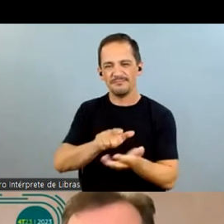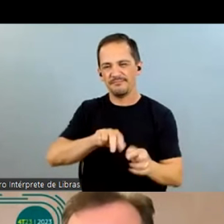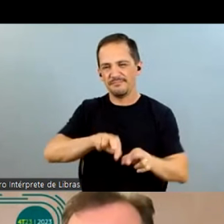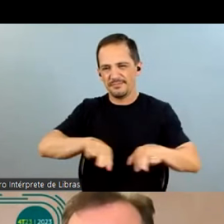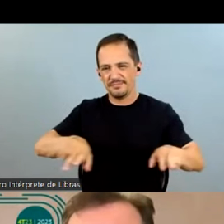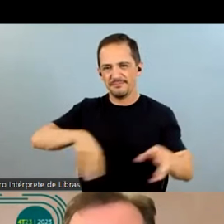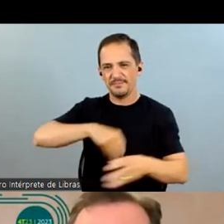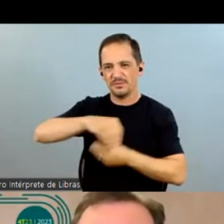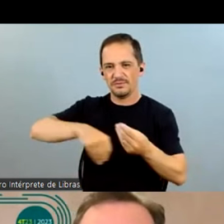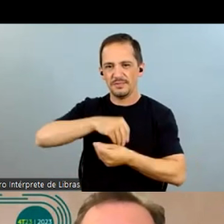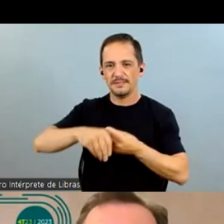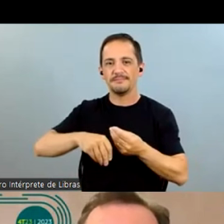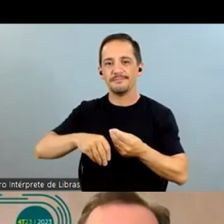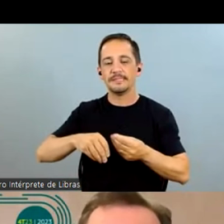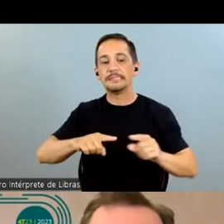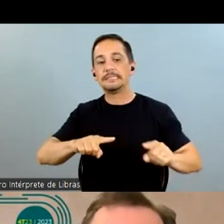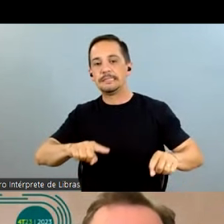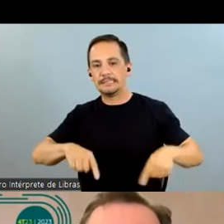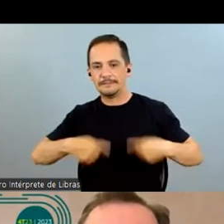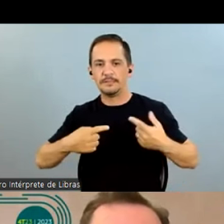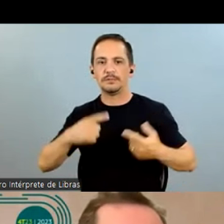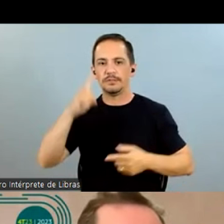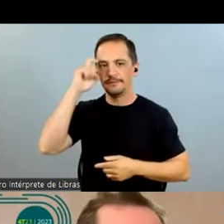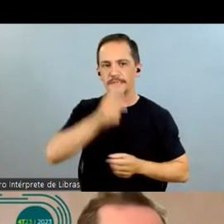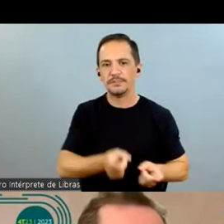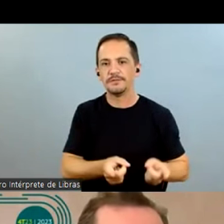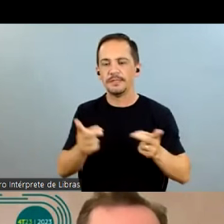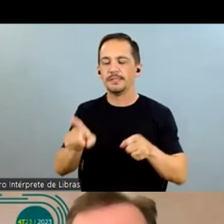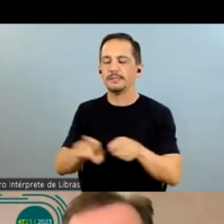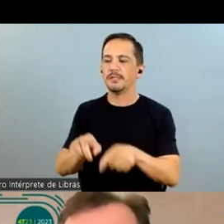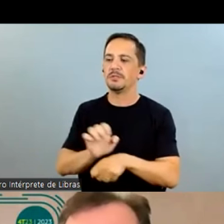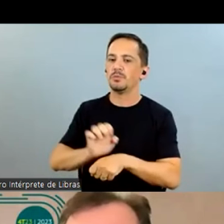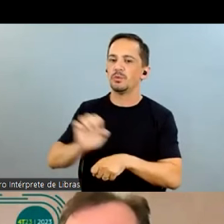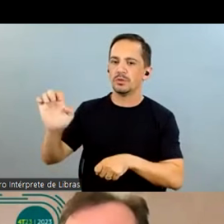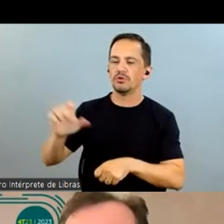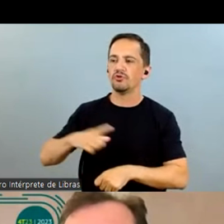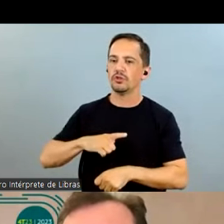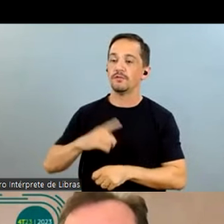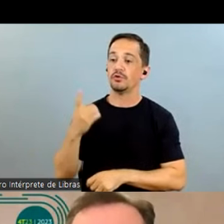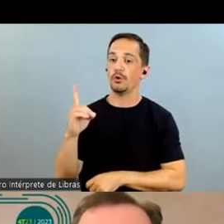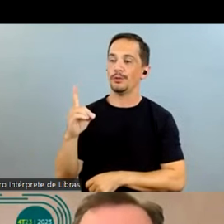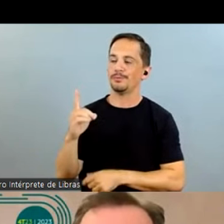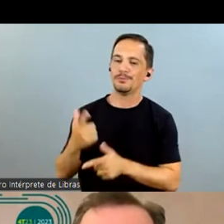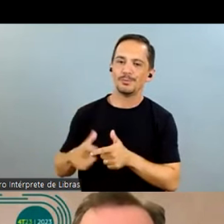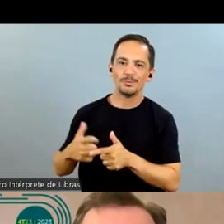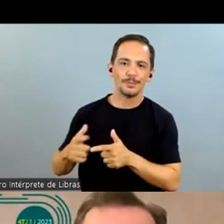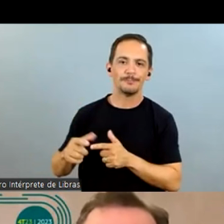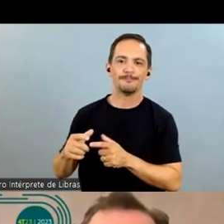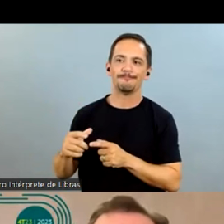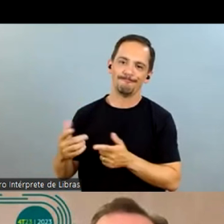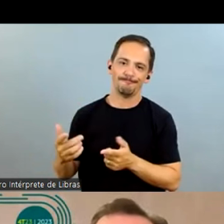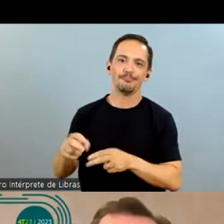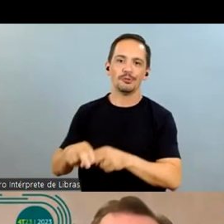mais de dificuldade de venda eh na exportação nós tivemos a influência do dólar como eu falei e também a a nós